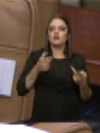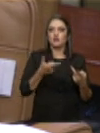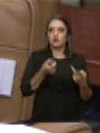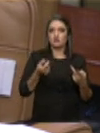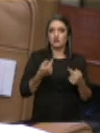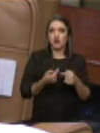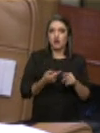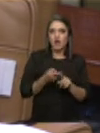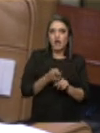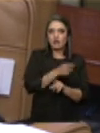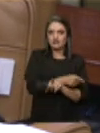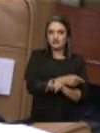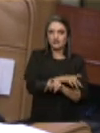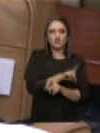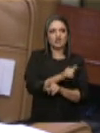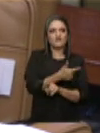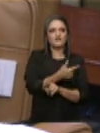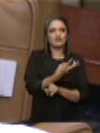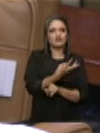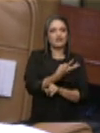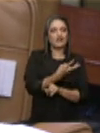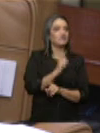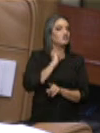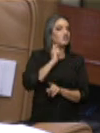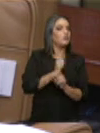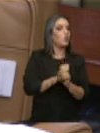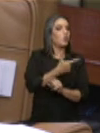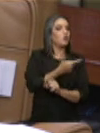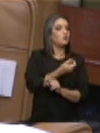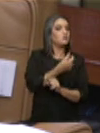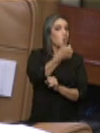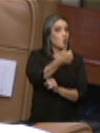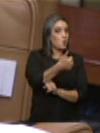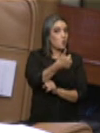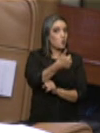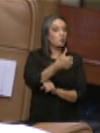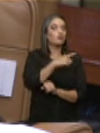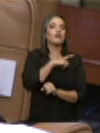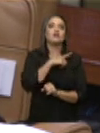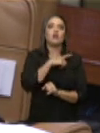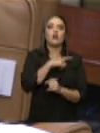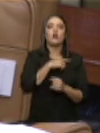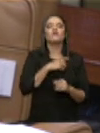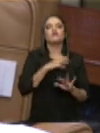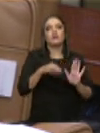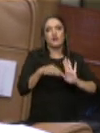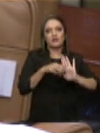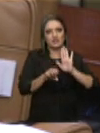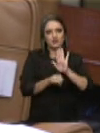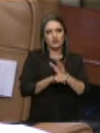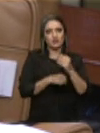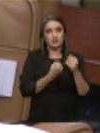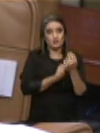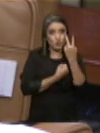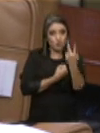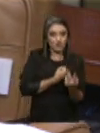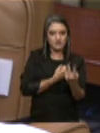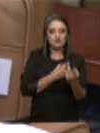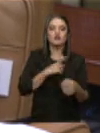em 23 de abril de 2001, foi interposto o segundo mandado de segurança, que obteve